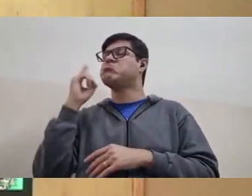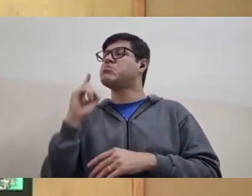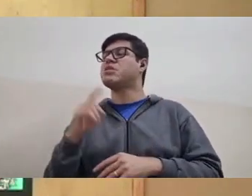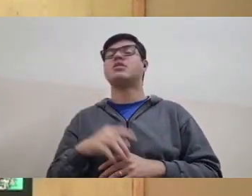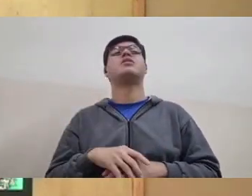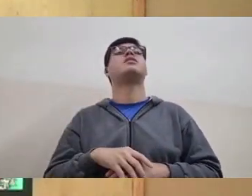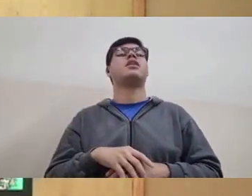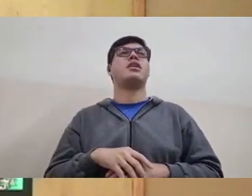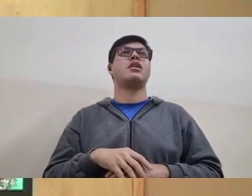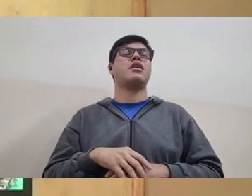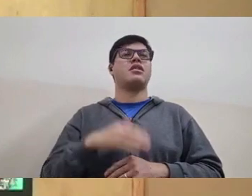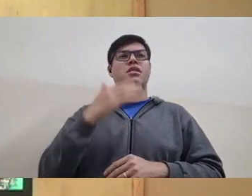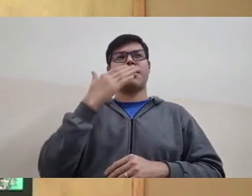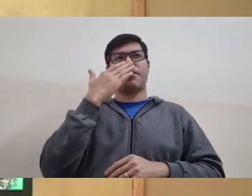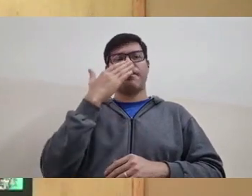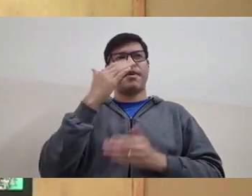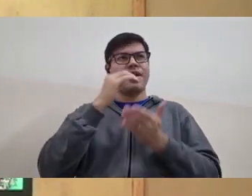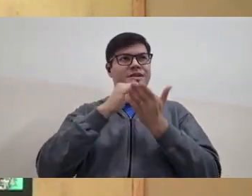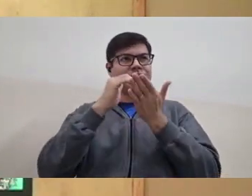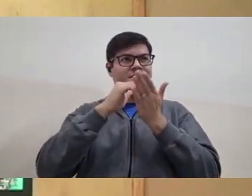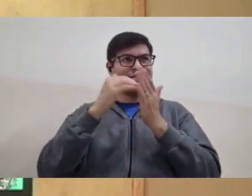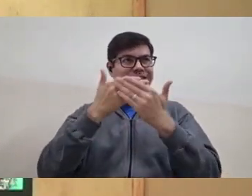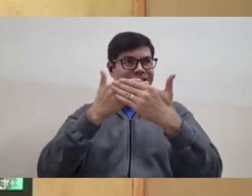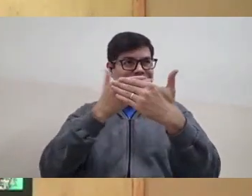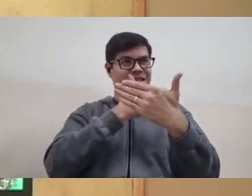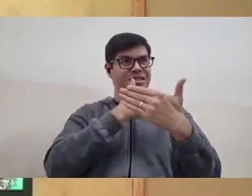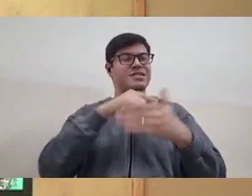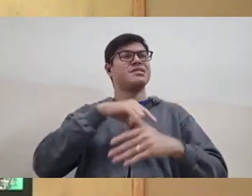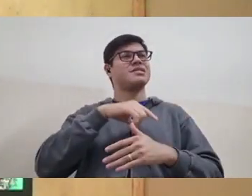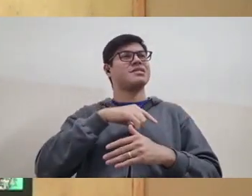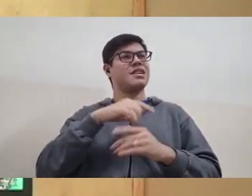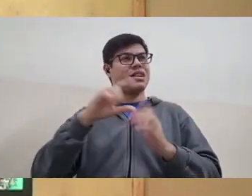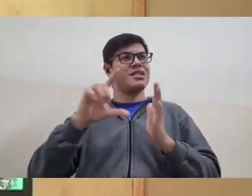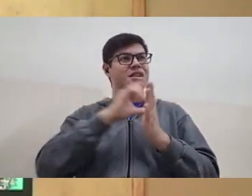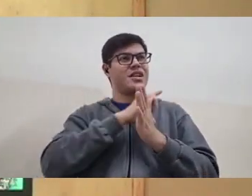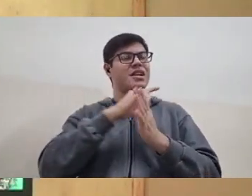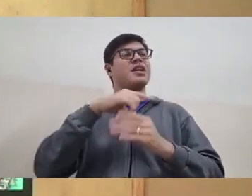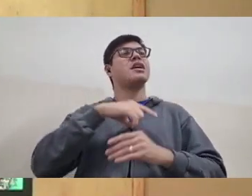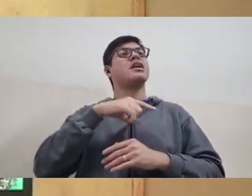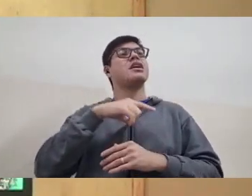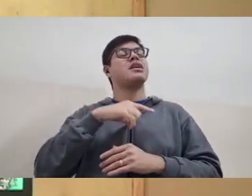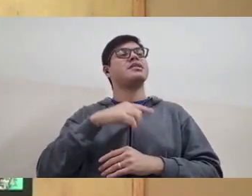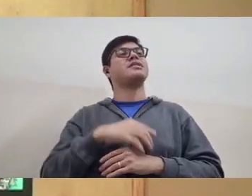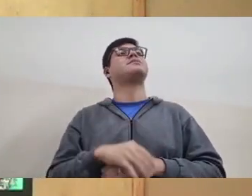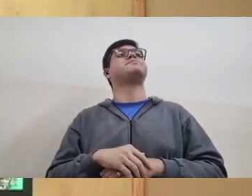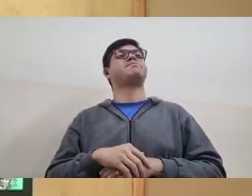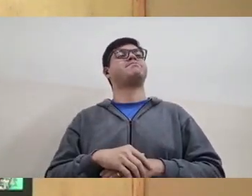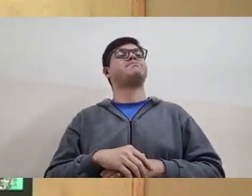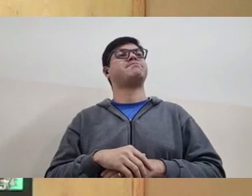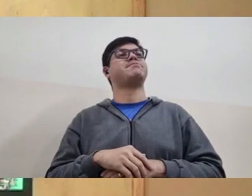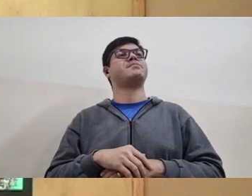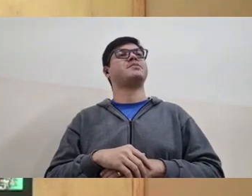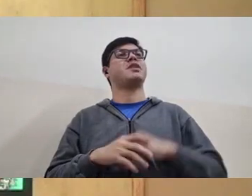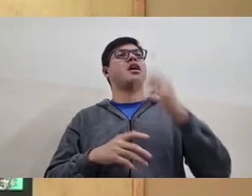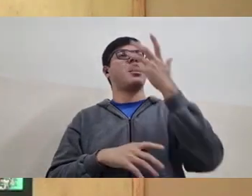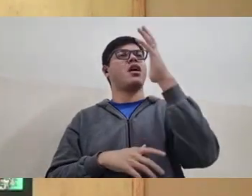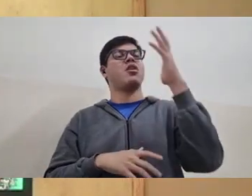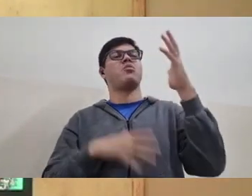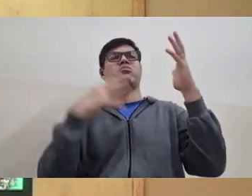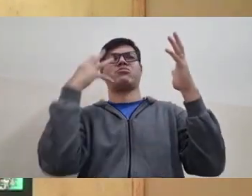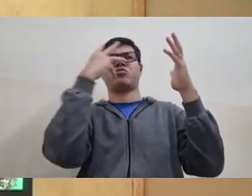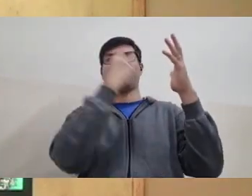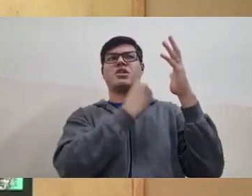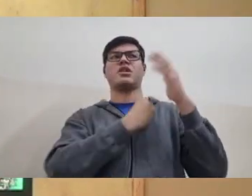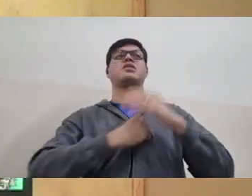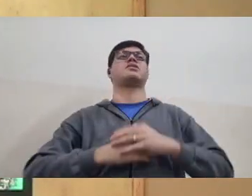ali um pouquinho antes da secretaria. Ah, sim, tem. A gente tem aqueles resedar São bonitos. Benedito. Isso. É resedar aquilo lá? É resedar. É bonito pra caramba. É